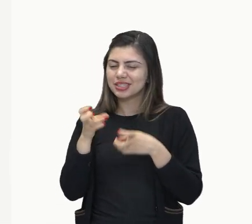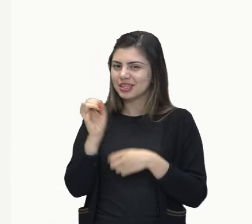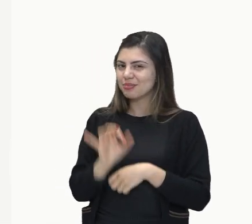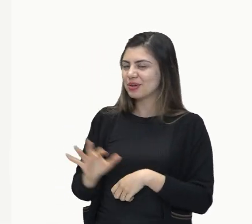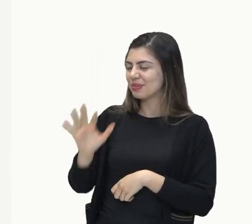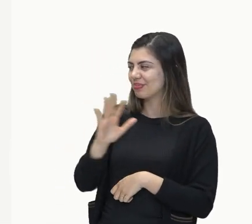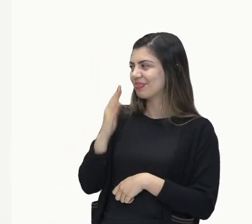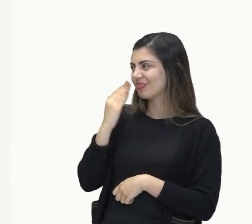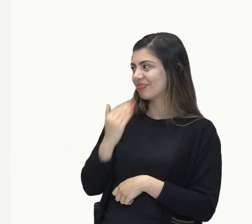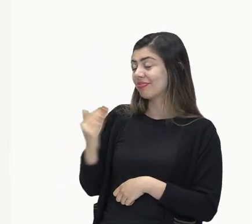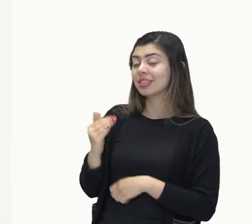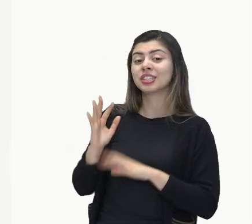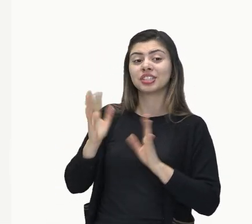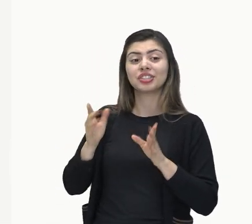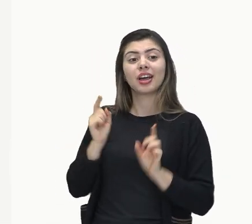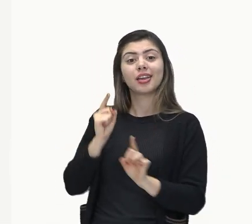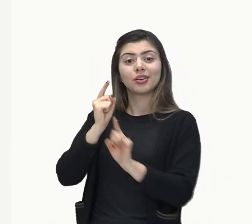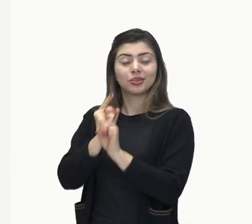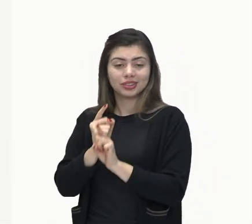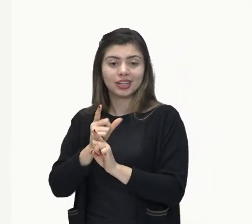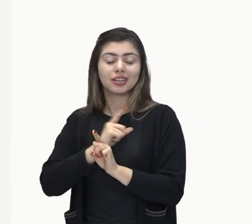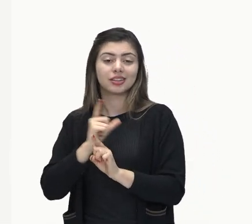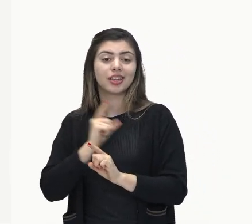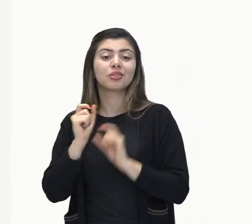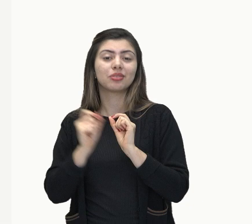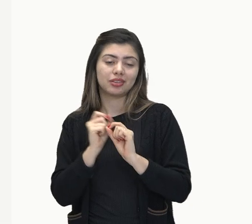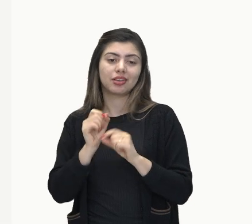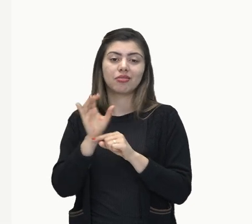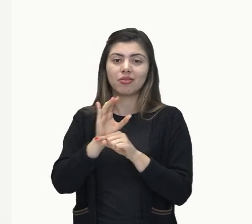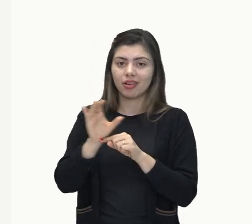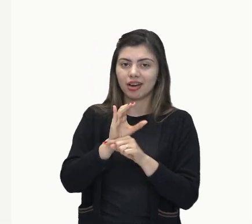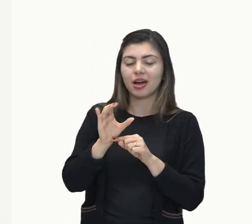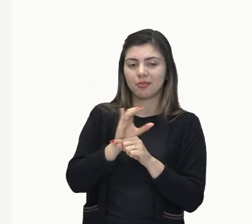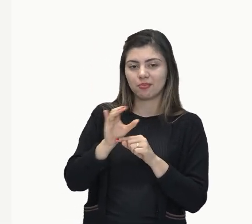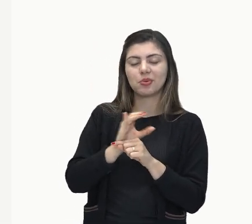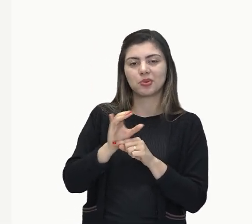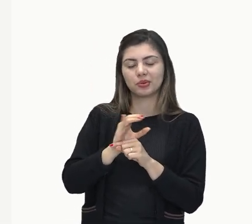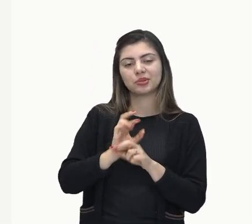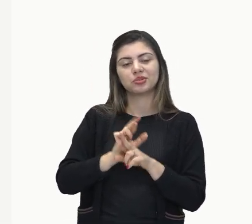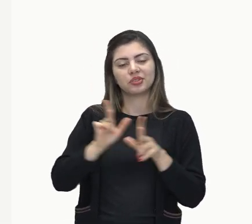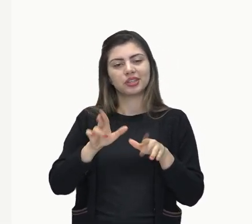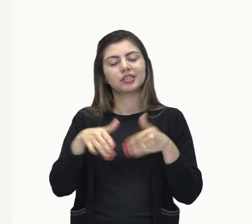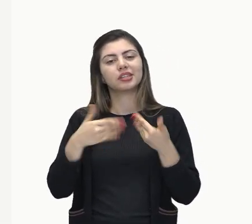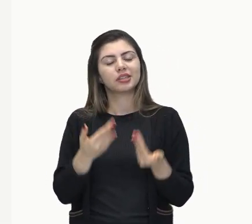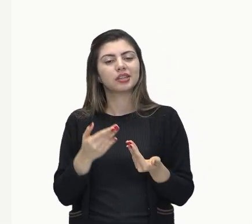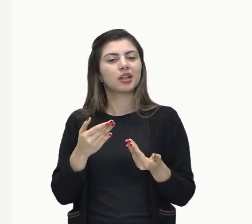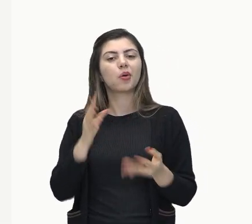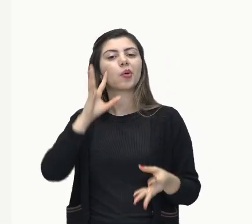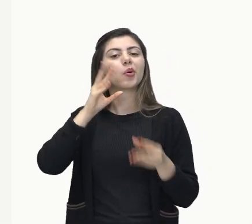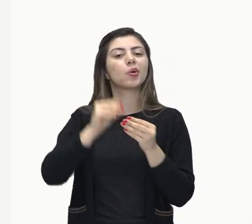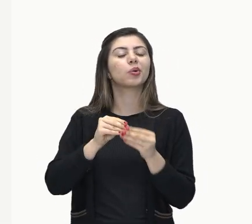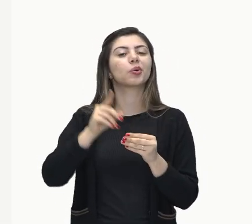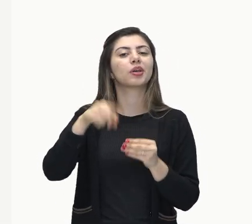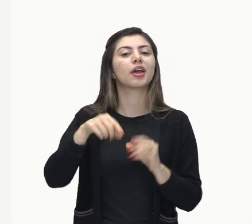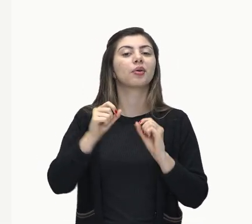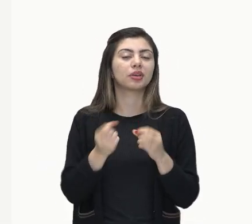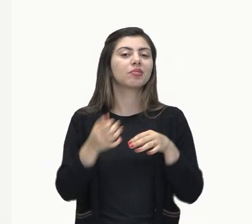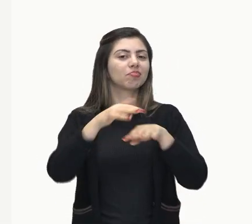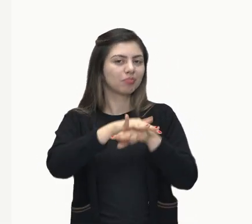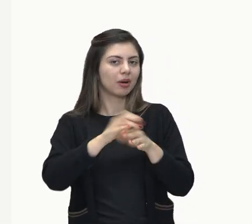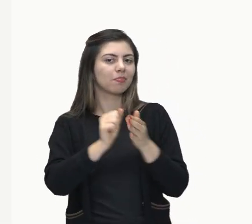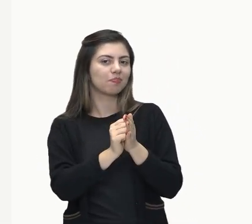Pronto, já identifiquei que tem um carbono quiral, consigo dizer que aí apresenta atividade